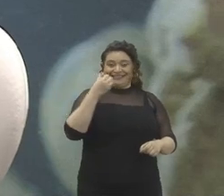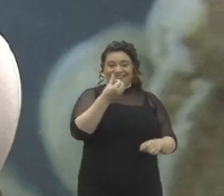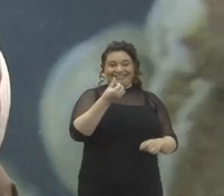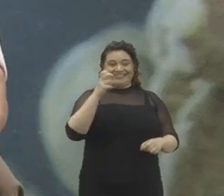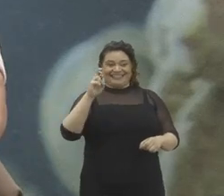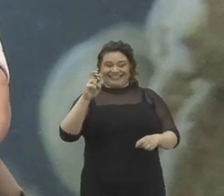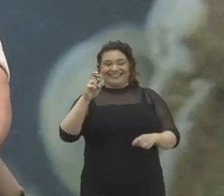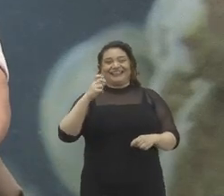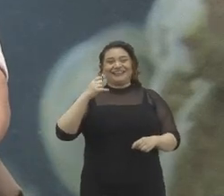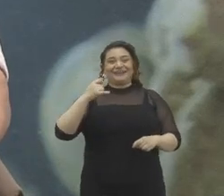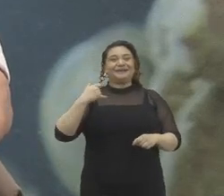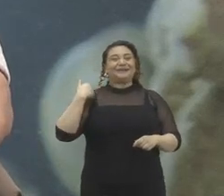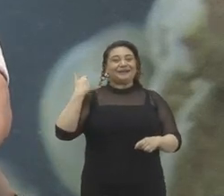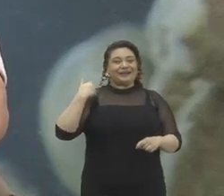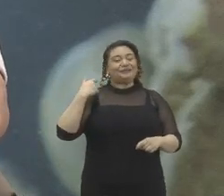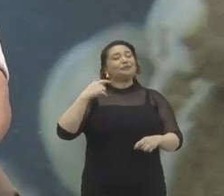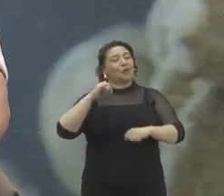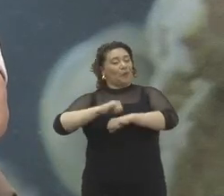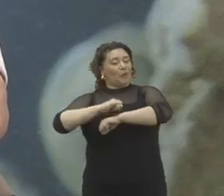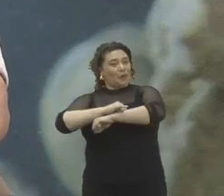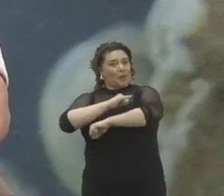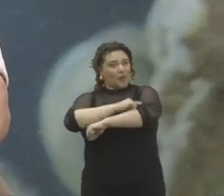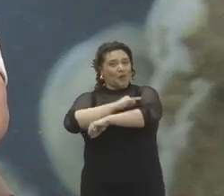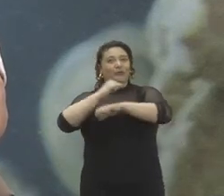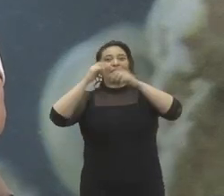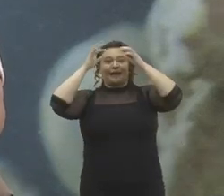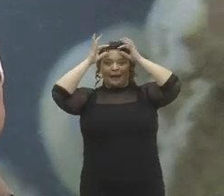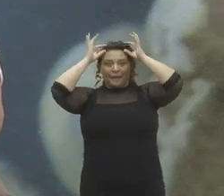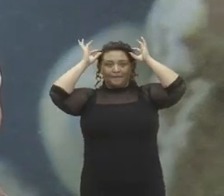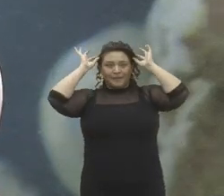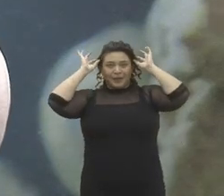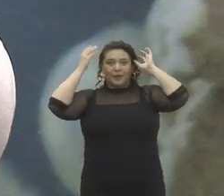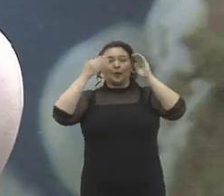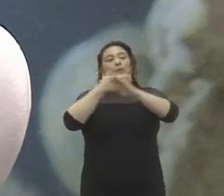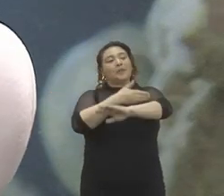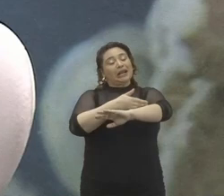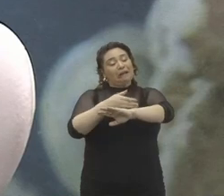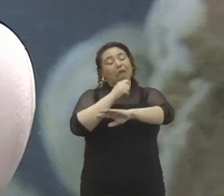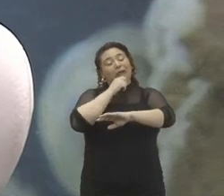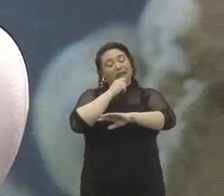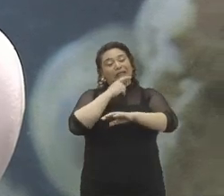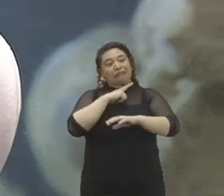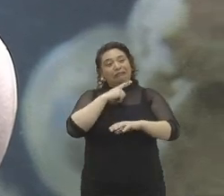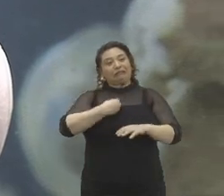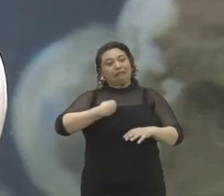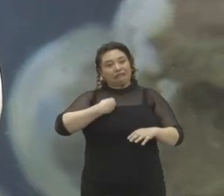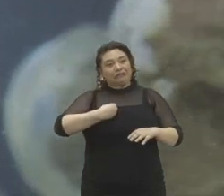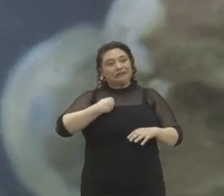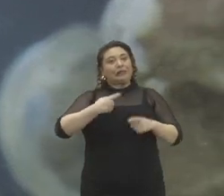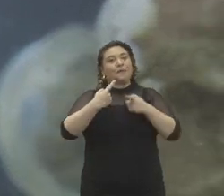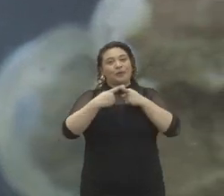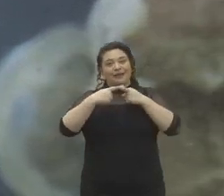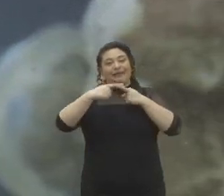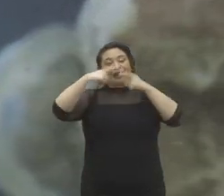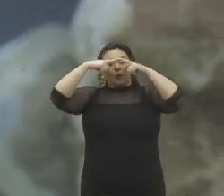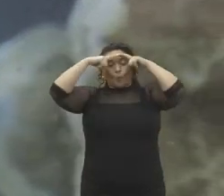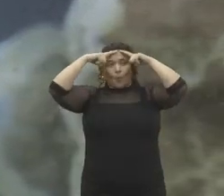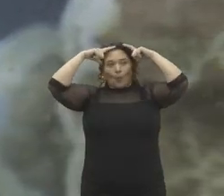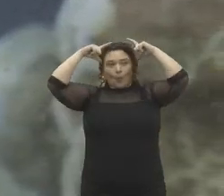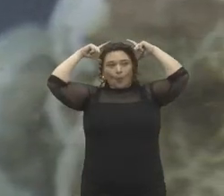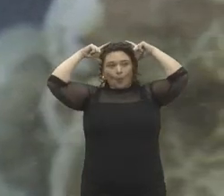anos meio gorducho cabelos brancos os que ainda me restam porque a careca avançou